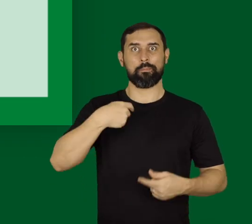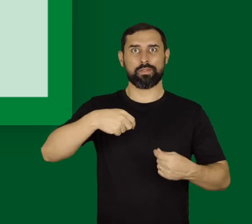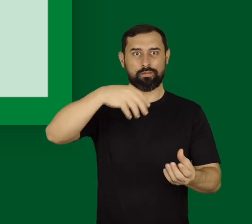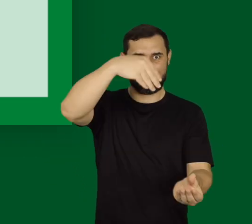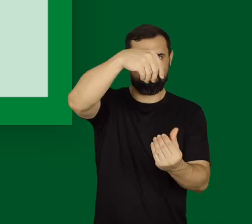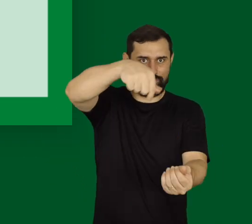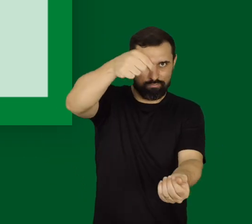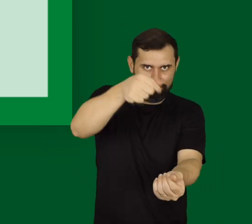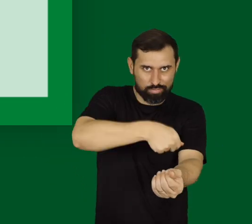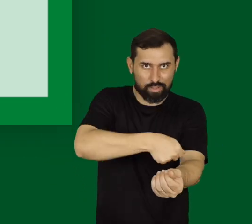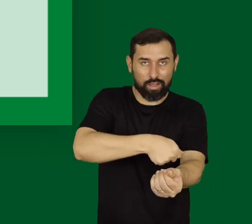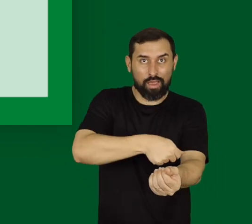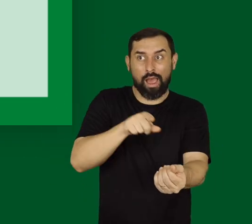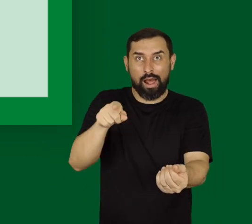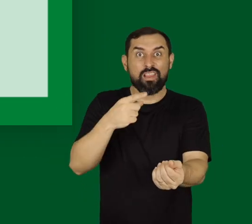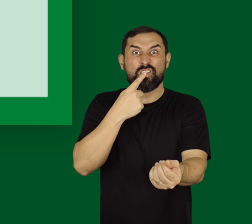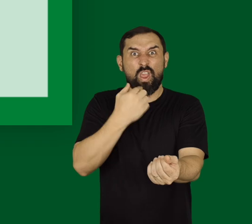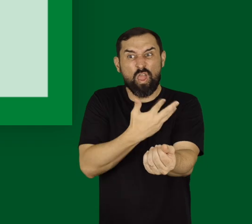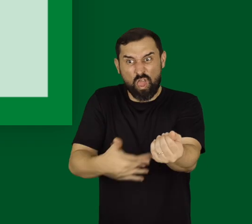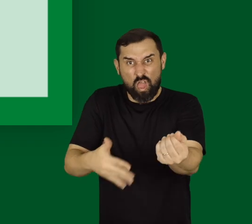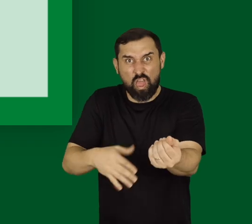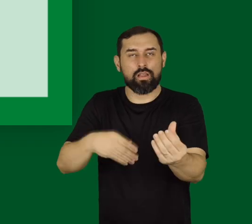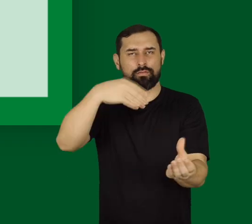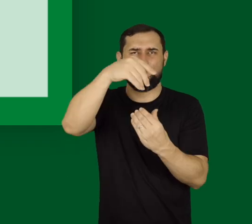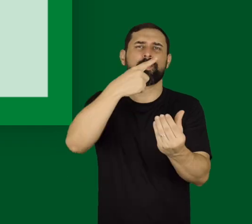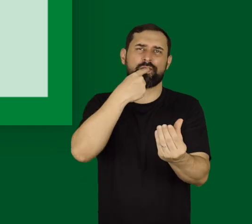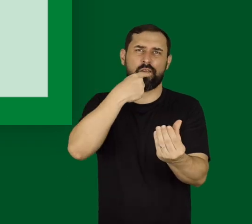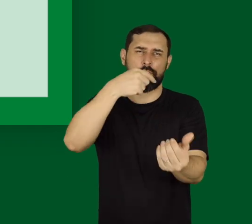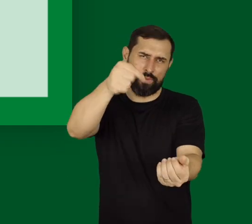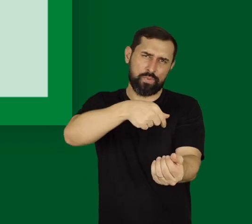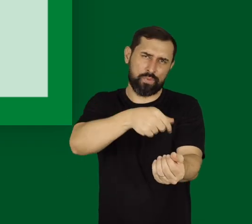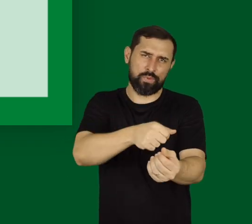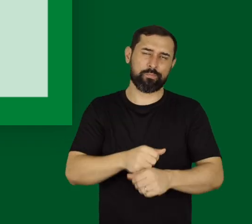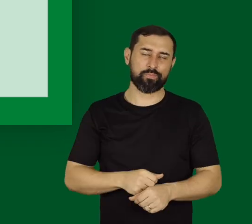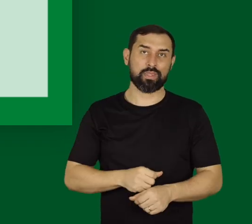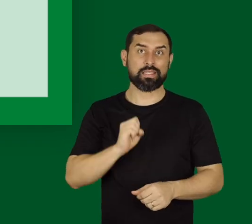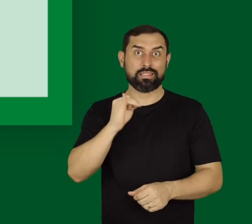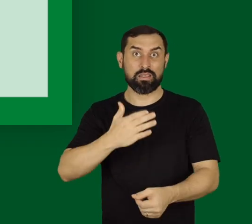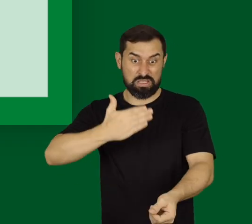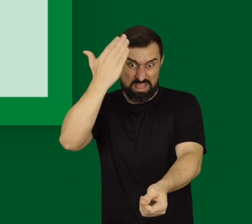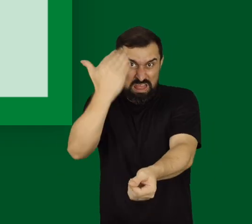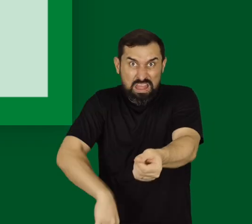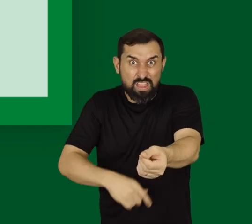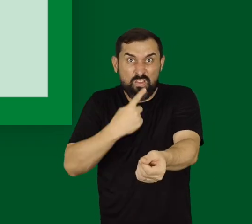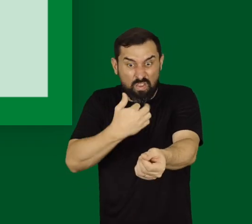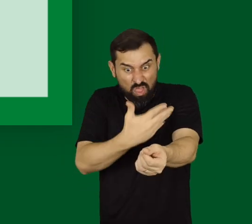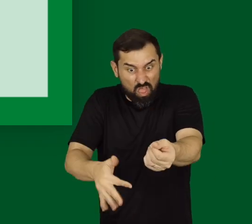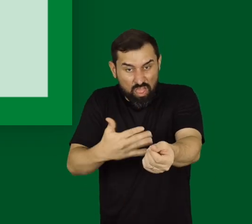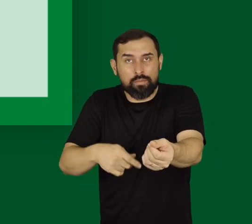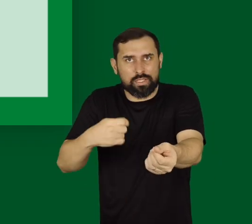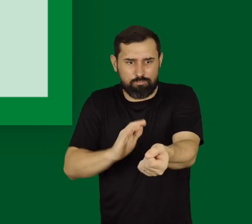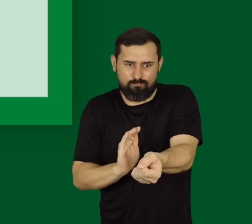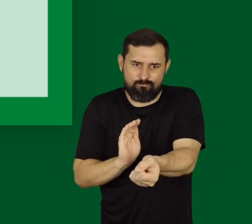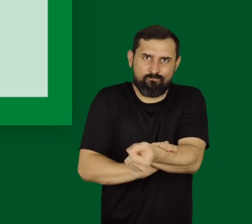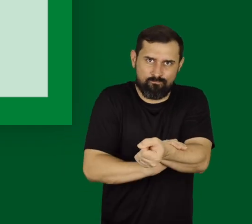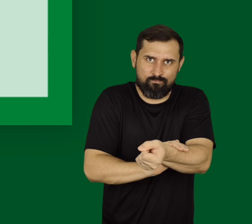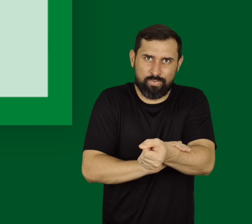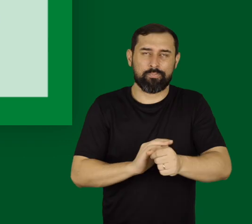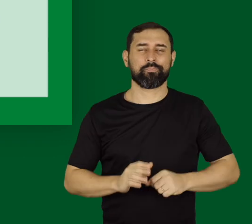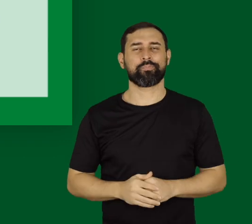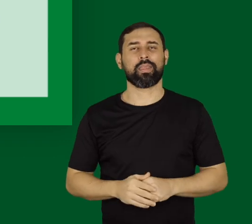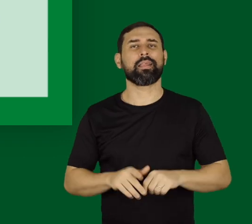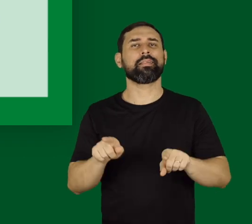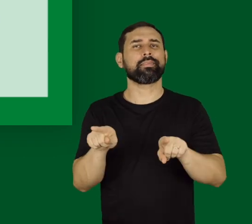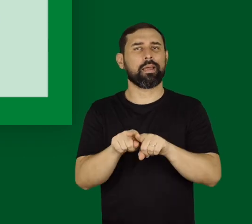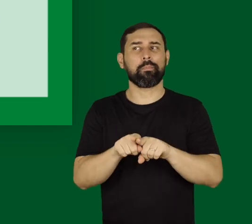trauma a gente fez sangue, E lembrar que no trauma você tem que controlar o sangramento, e a gente viu o algoritmo